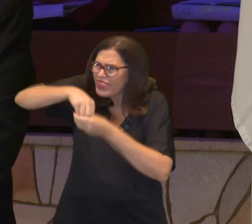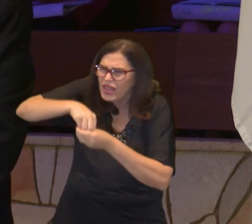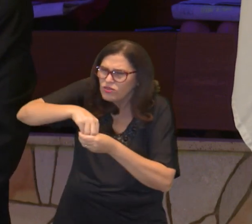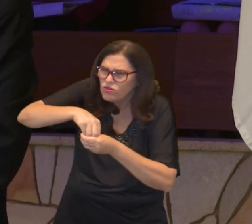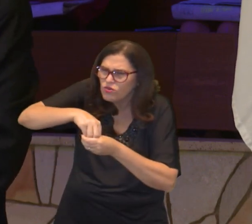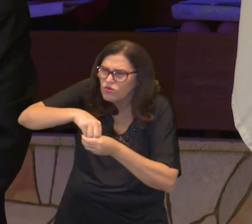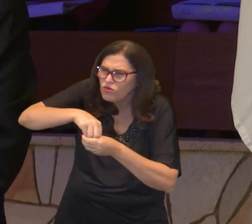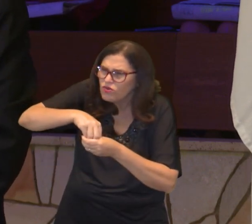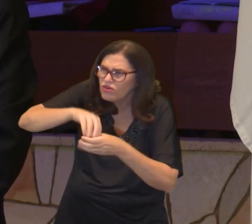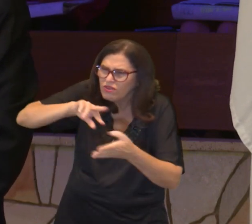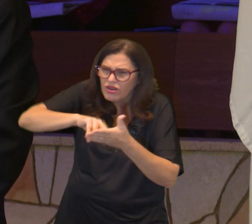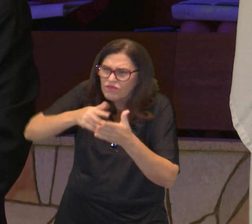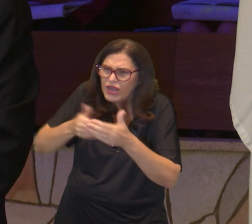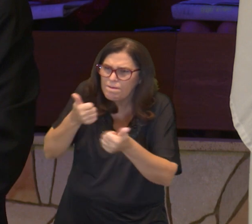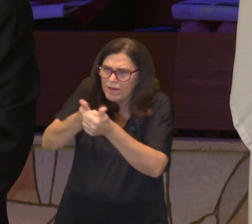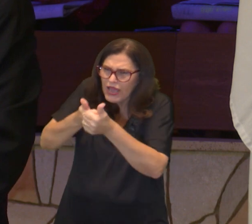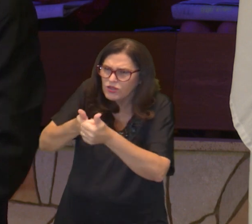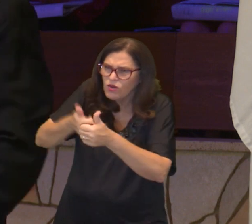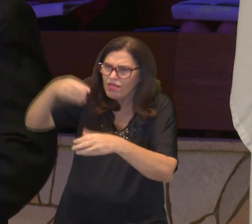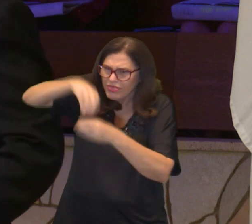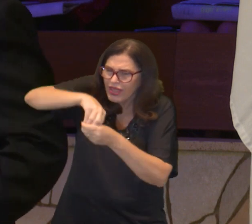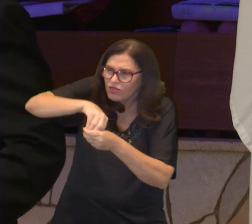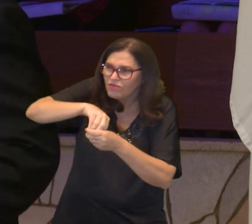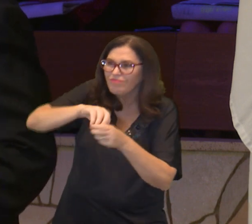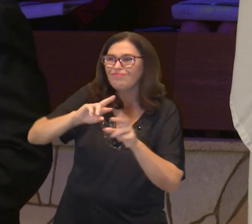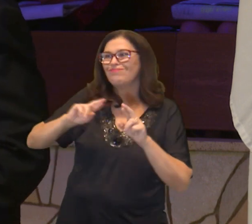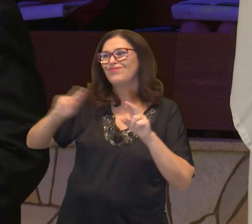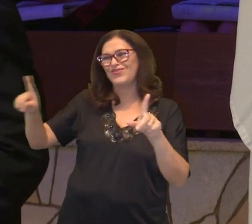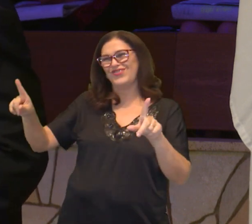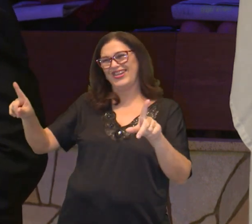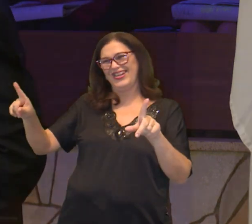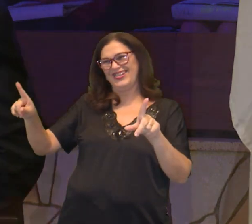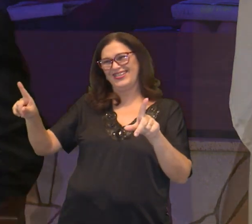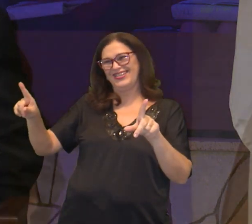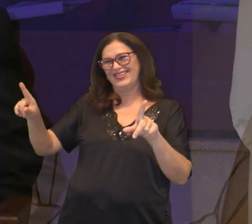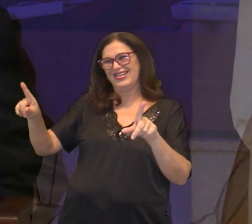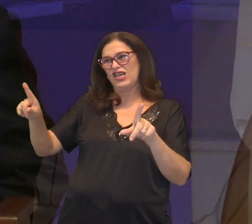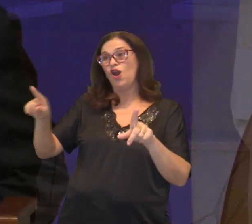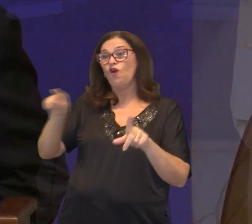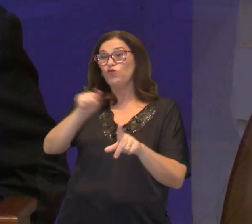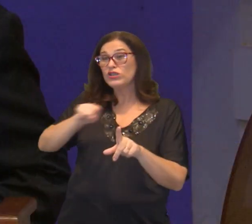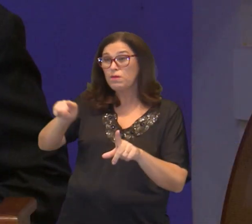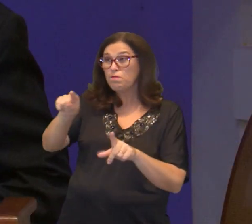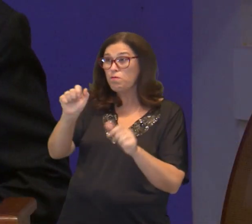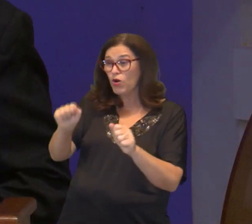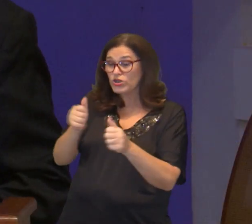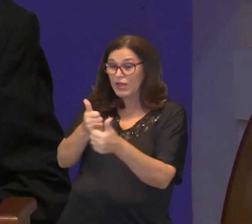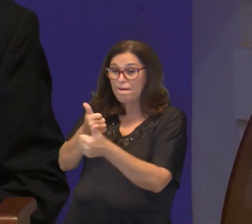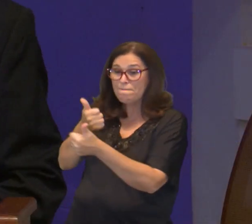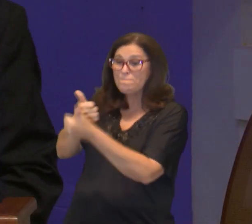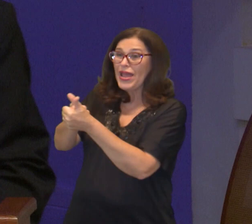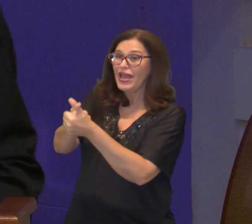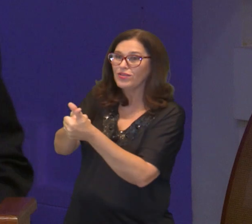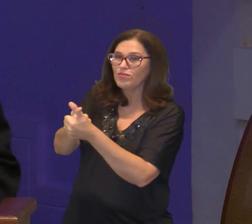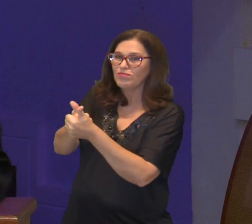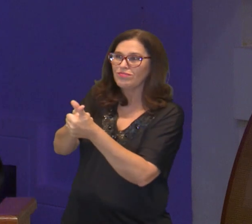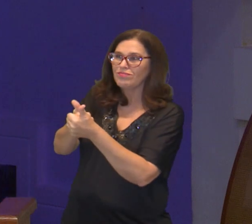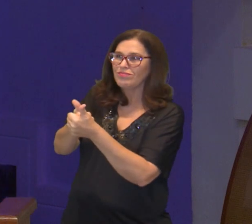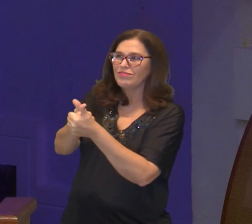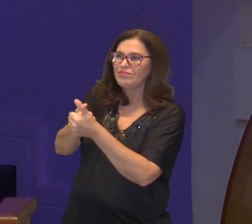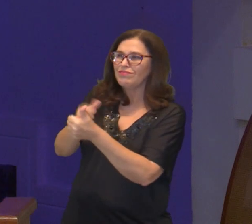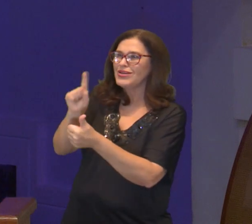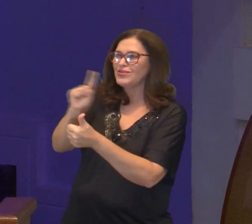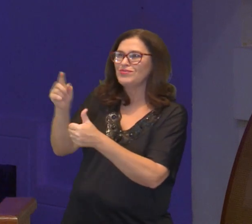do reino de Deus. Há um exemplo clássico na história do cristianismo, que é a vida de